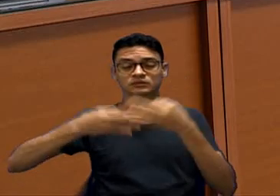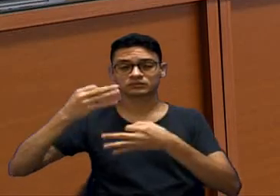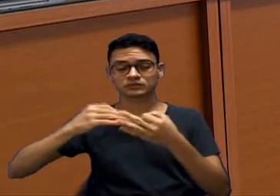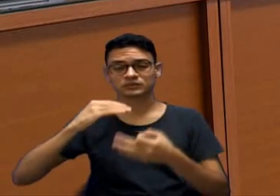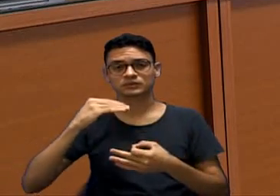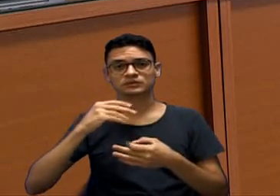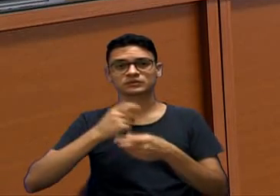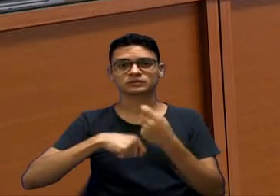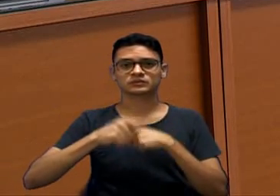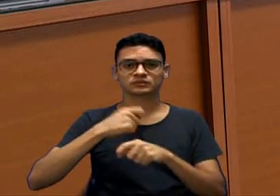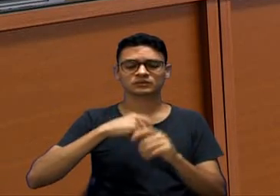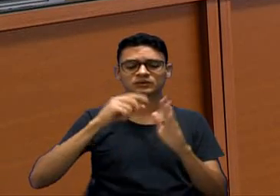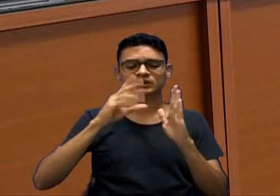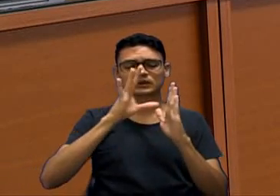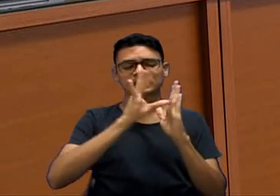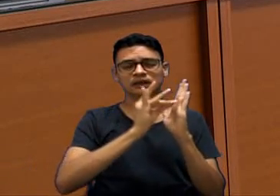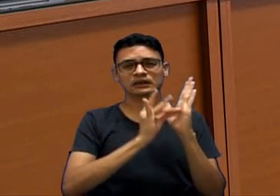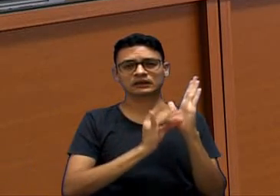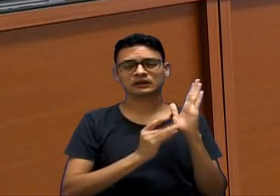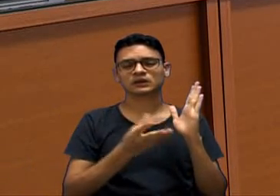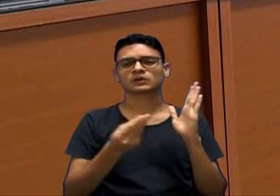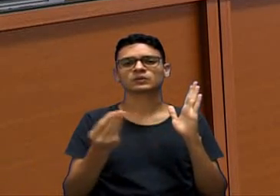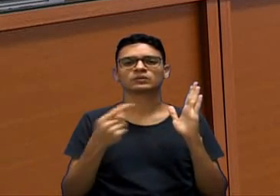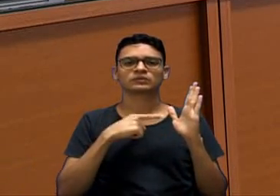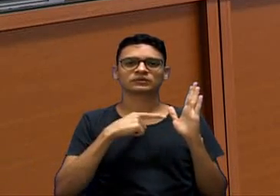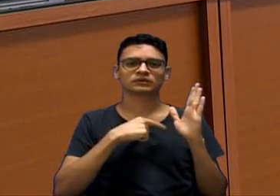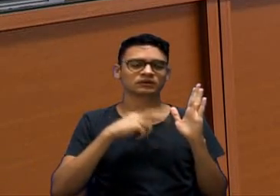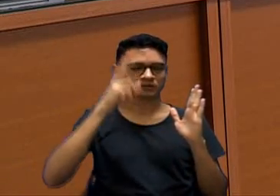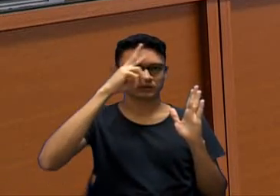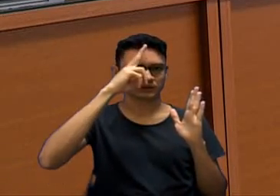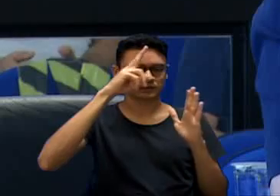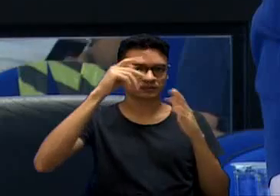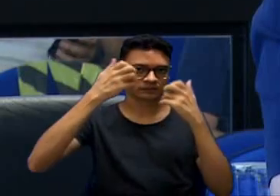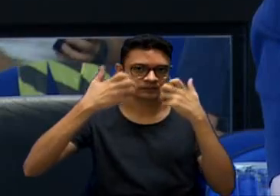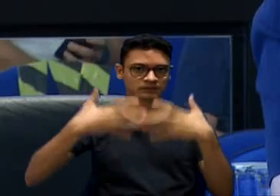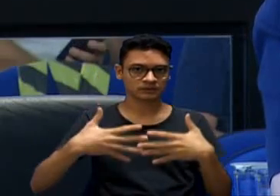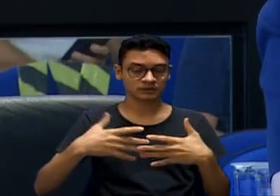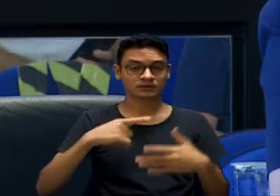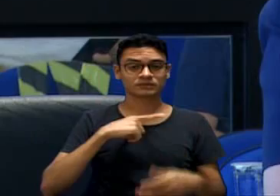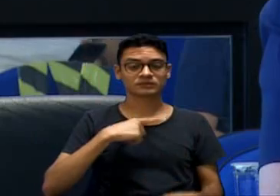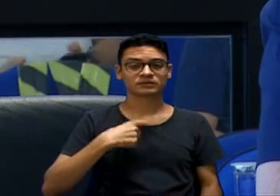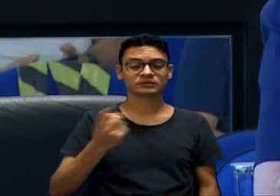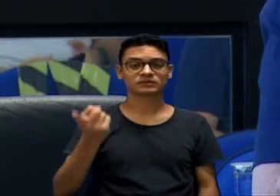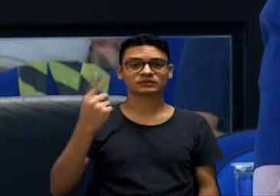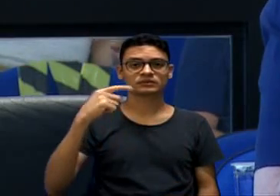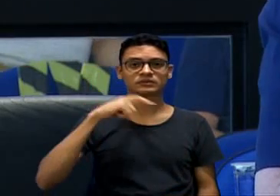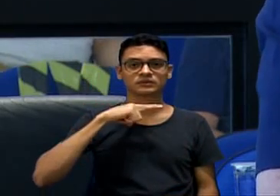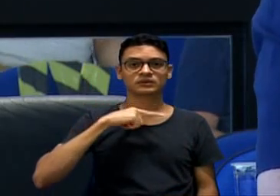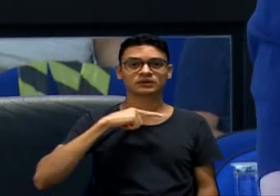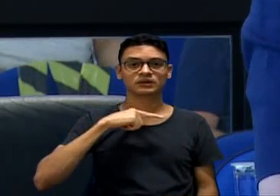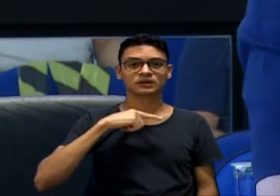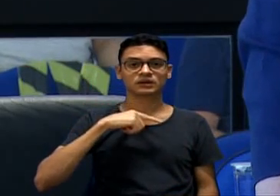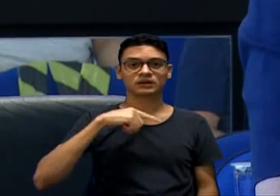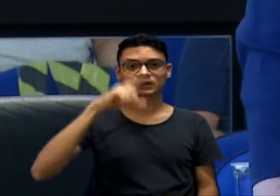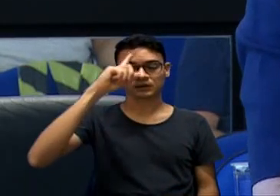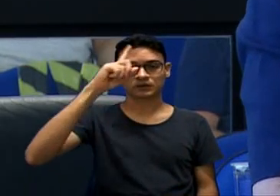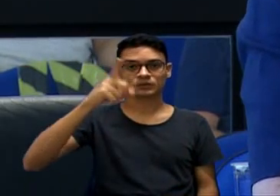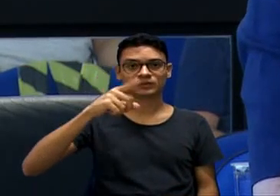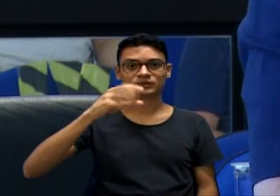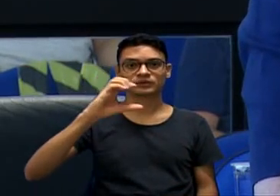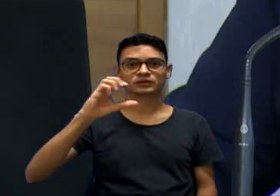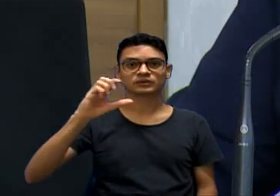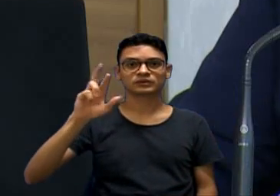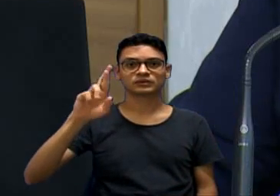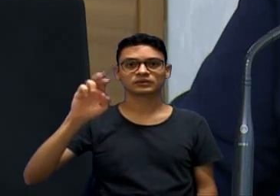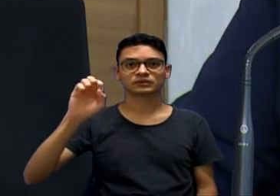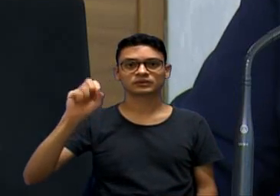anotações. Vamos lembrar aqui que foi um mandato do prefeito Crespo e também... De quem foi esse? Dá